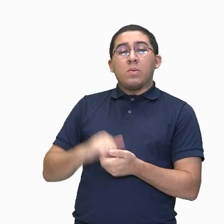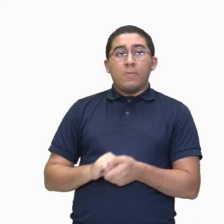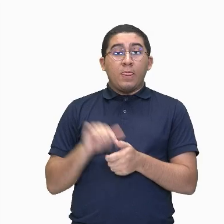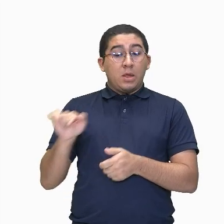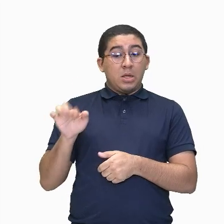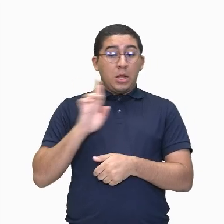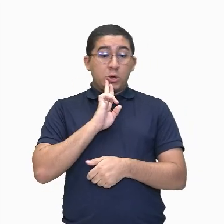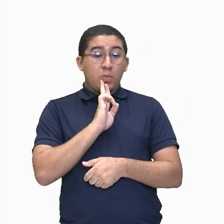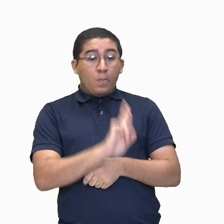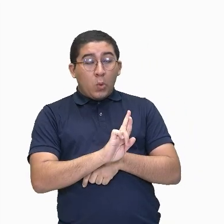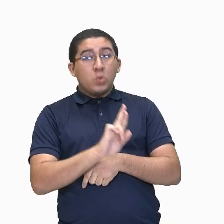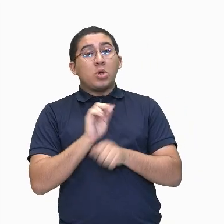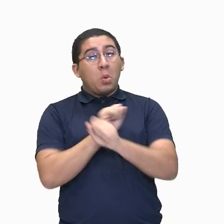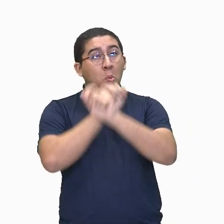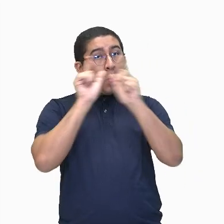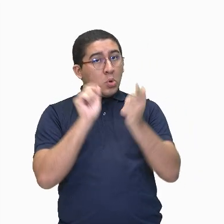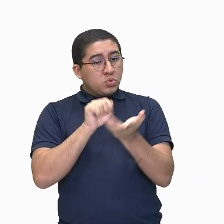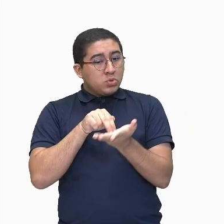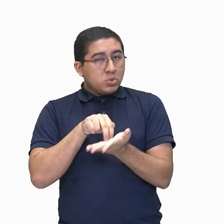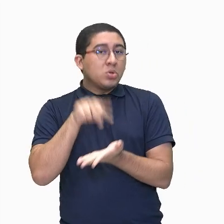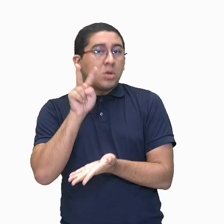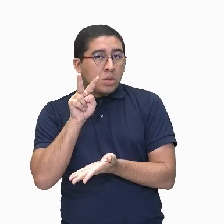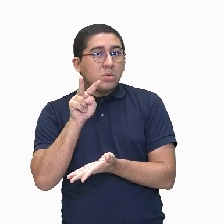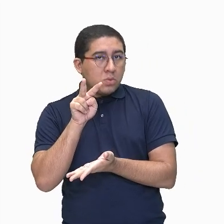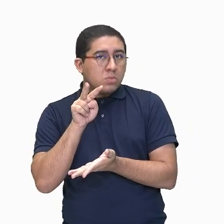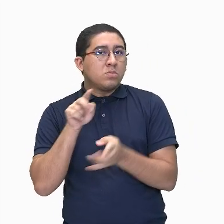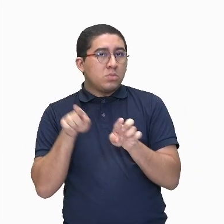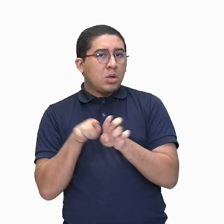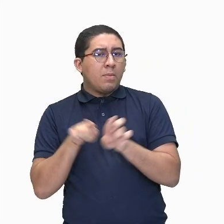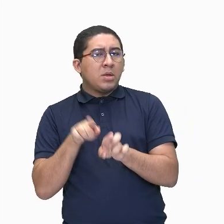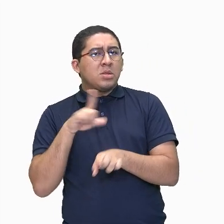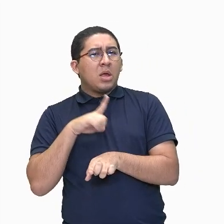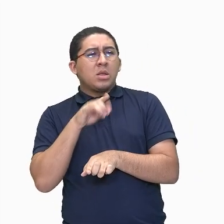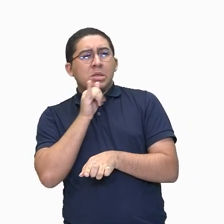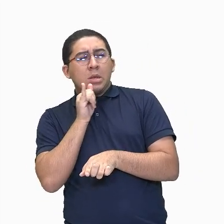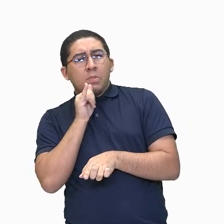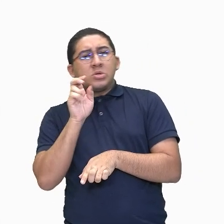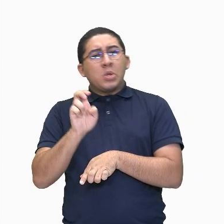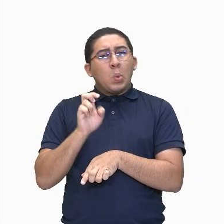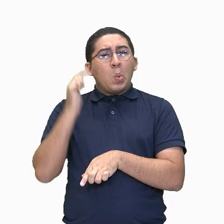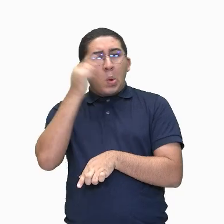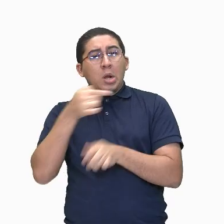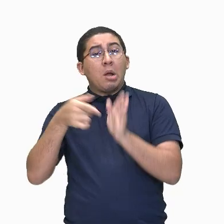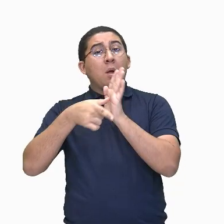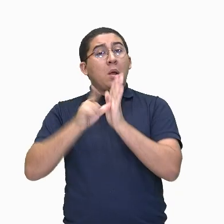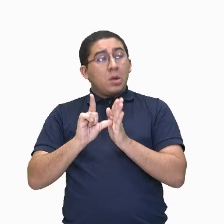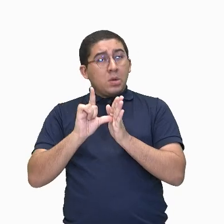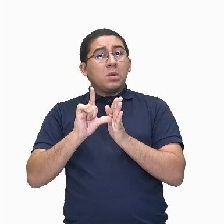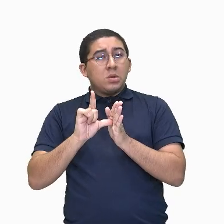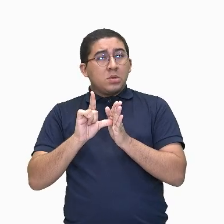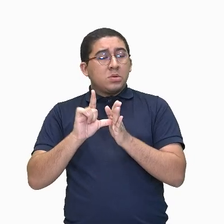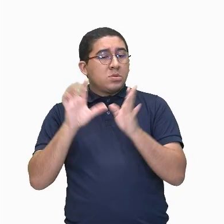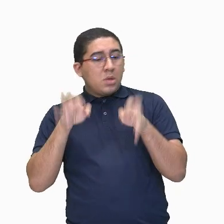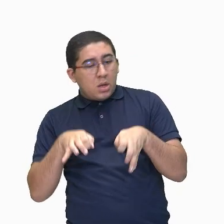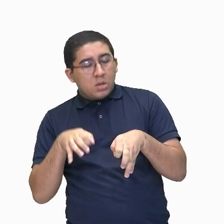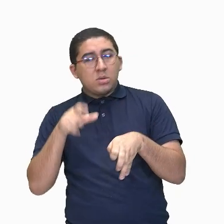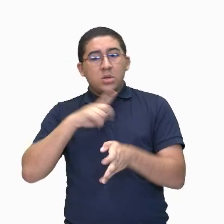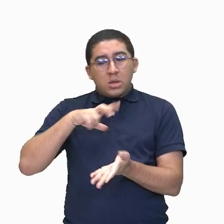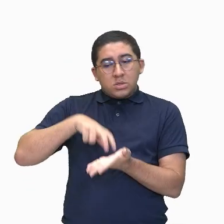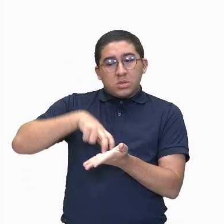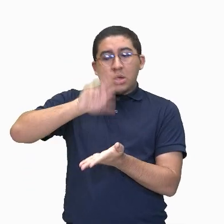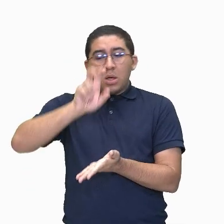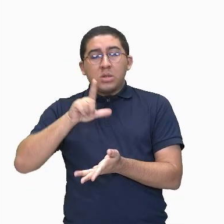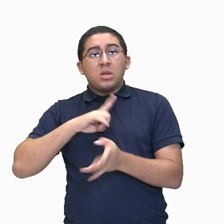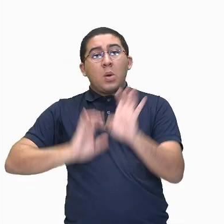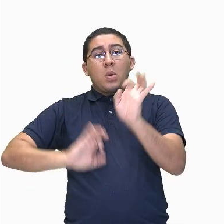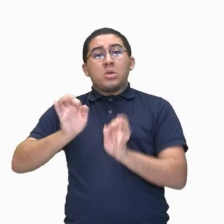responde: acordo bem cedo, né? Então, geralmente eles acordam 5 horas da manhã, antes do sol nascer, né? Prepara a rede, o